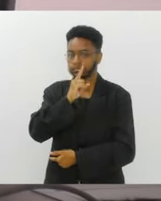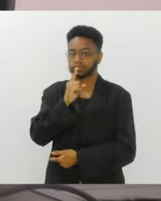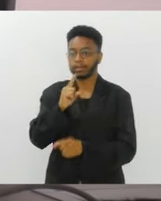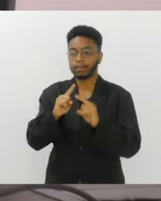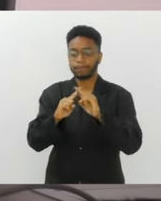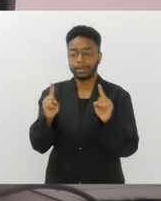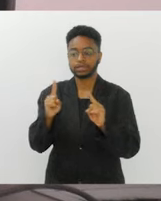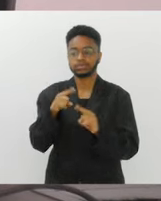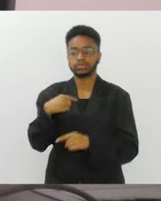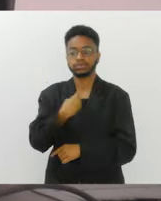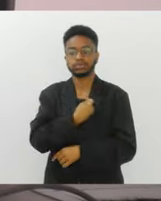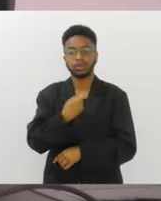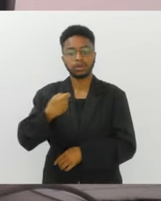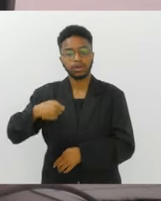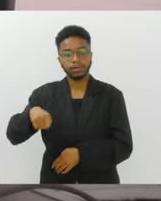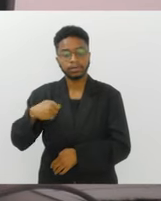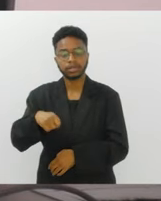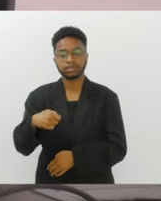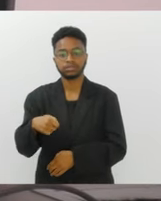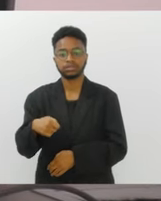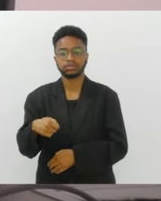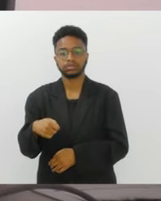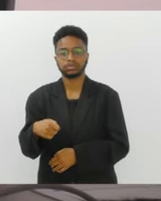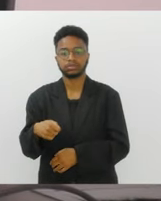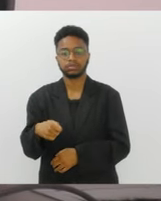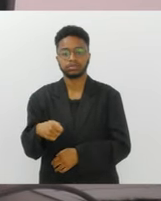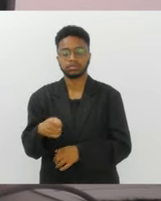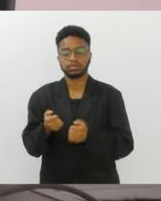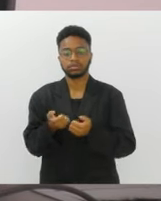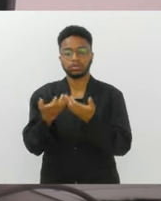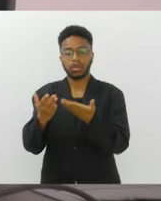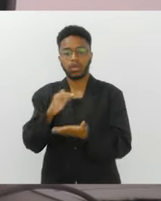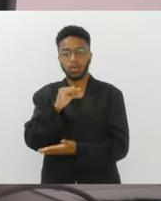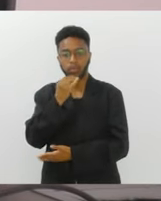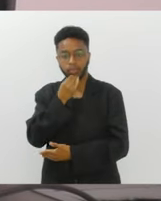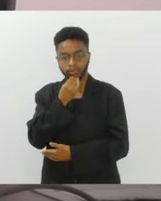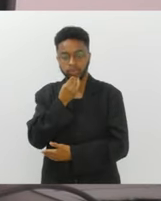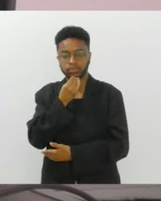gente tem que dar a oportunidade